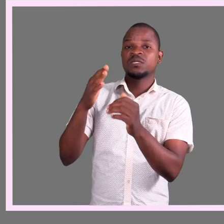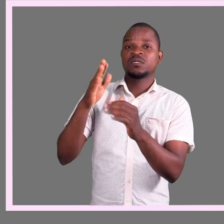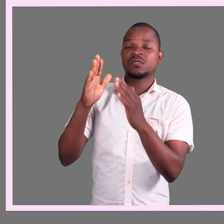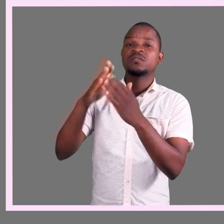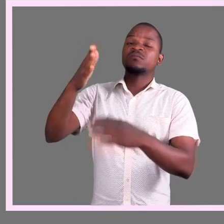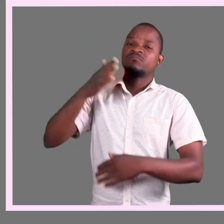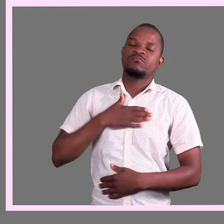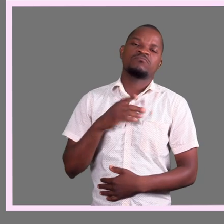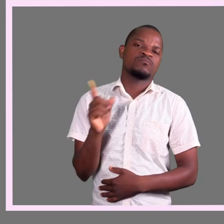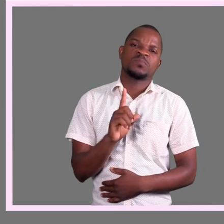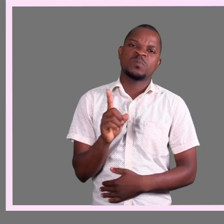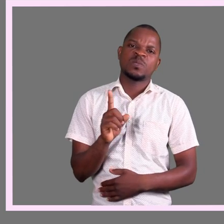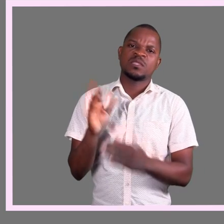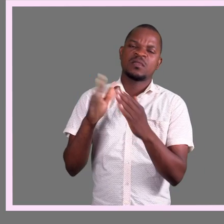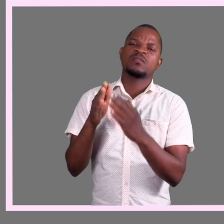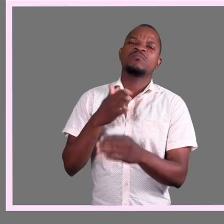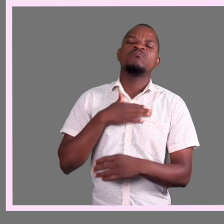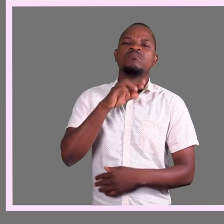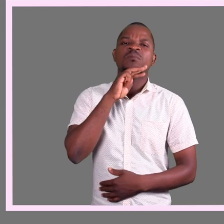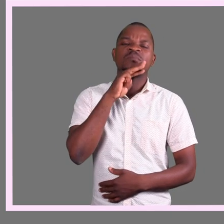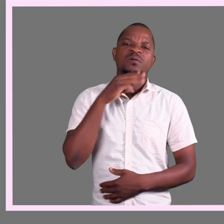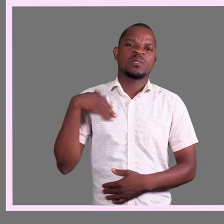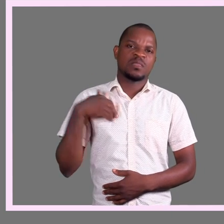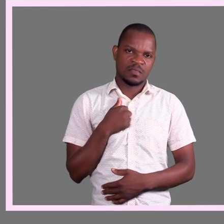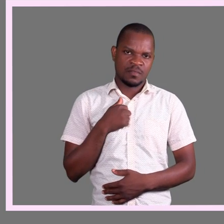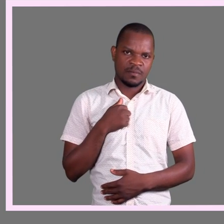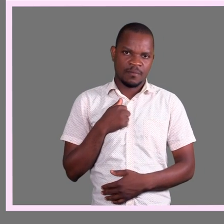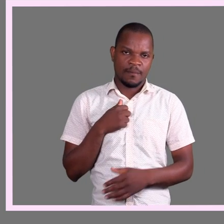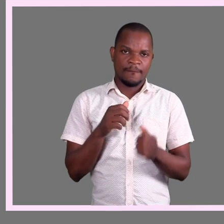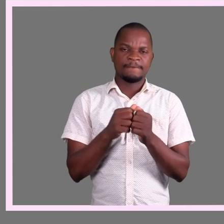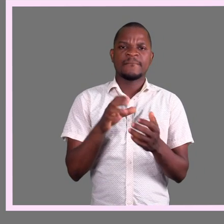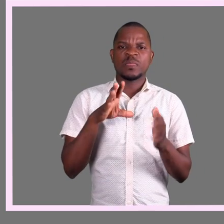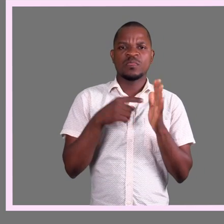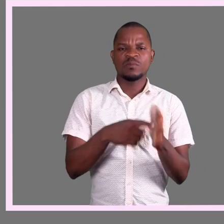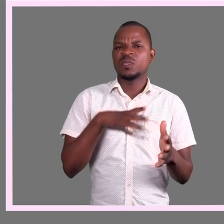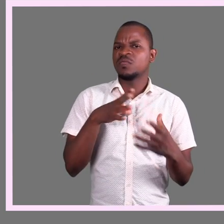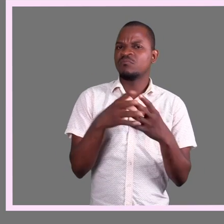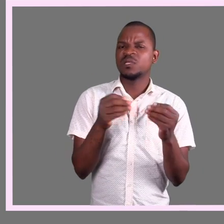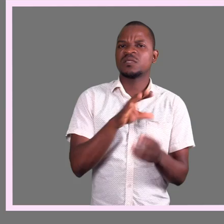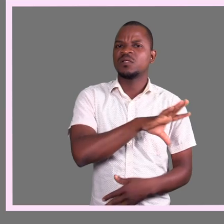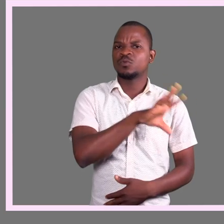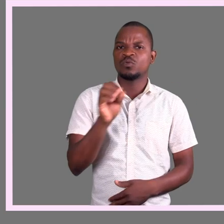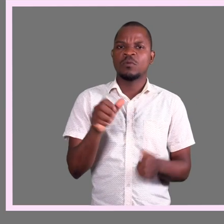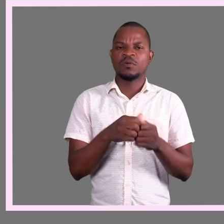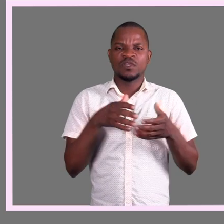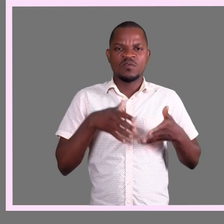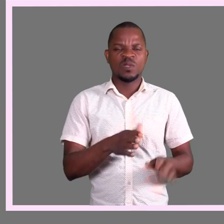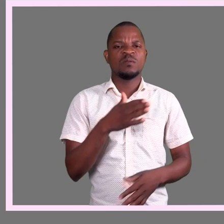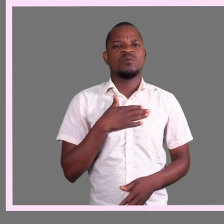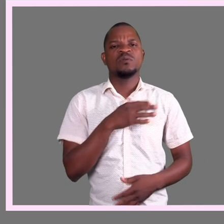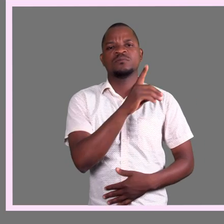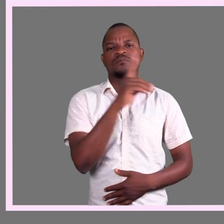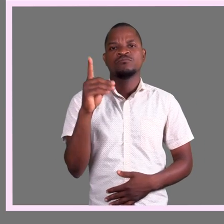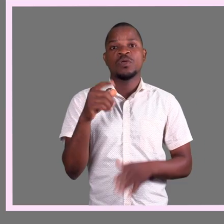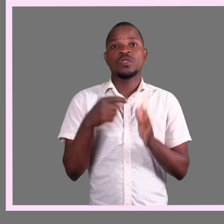e mesmo se eu tivesse estudos bens, meu filho é deficiente. Pelo que eu vejo em outros países, África Sul, Alemanha, toda criança é